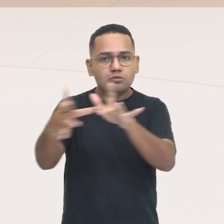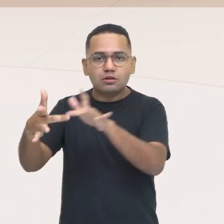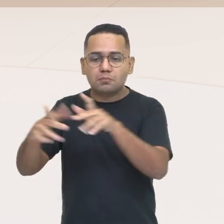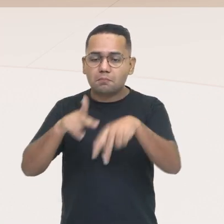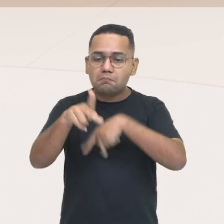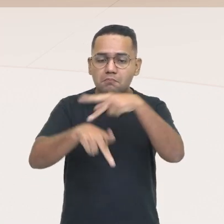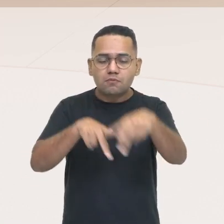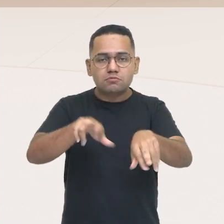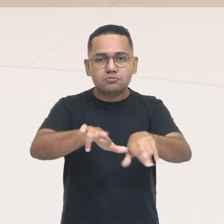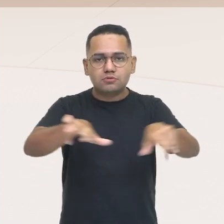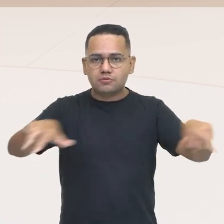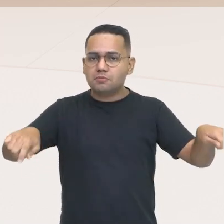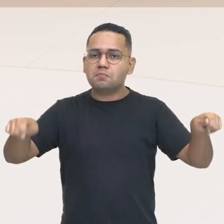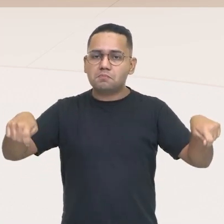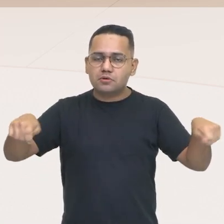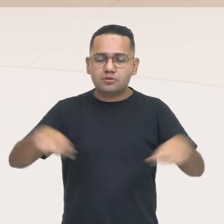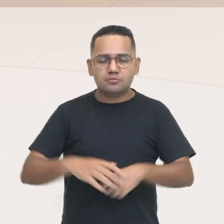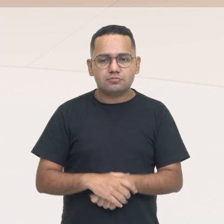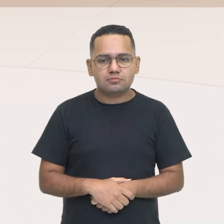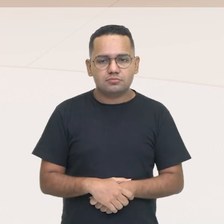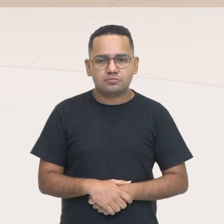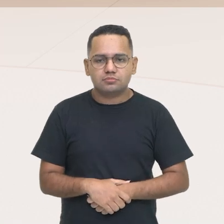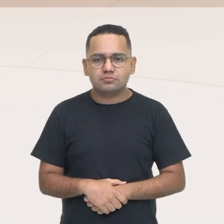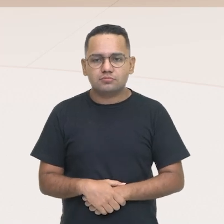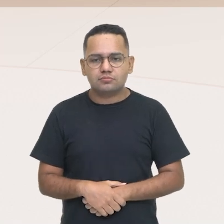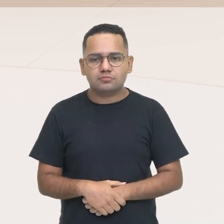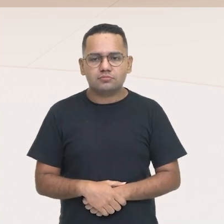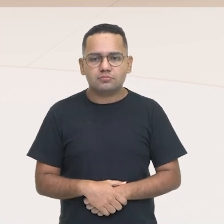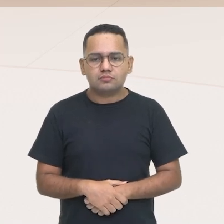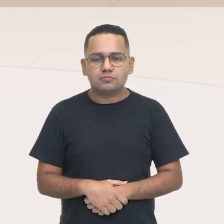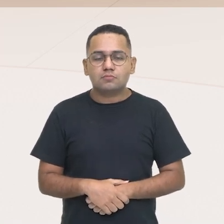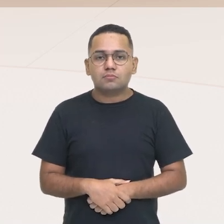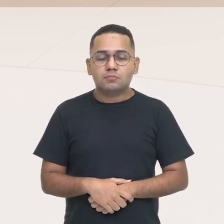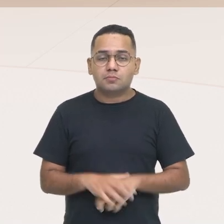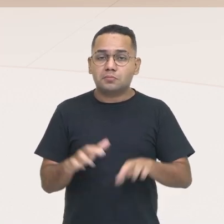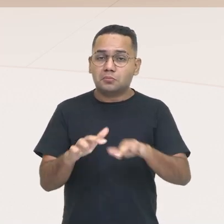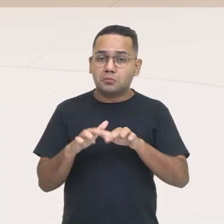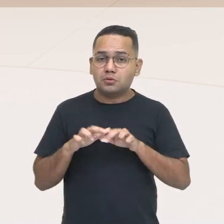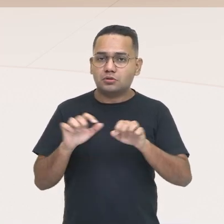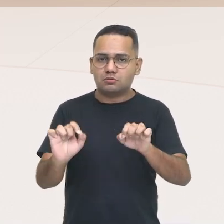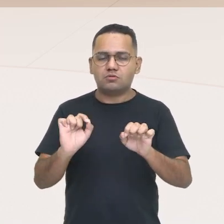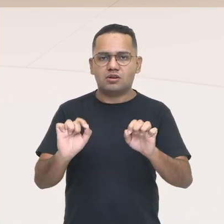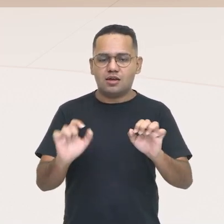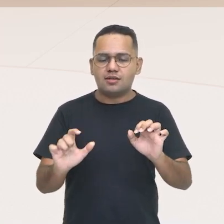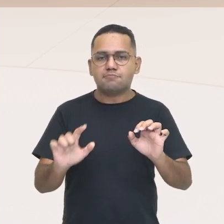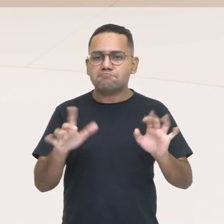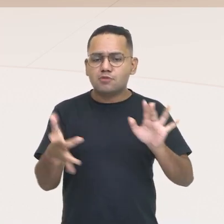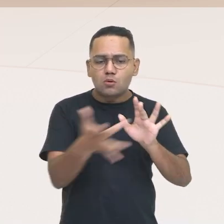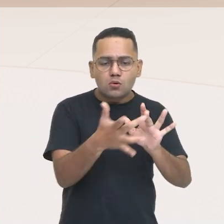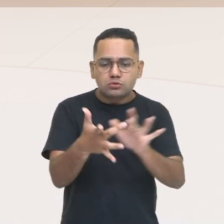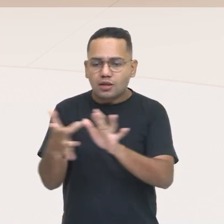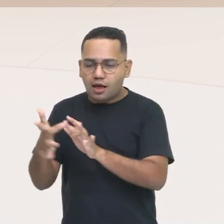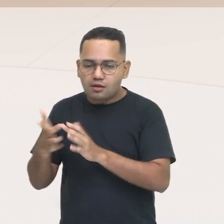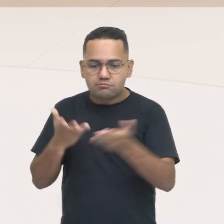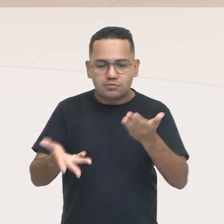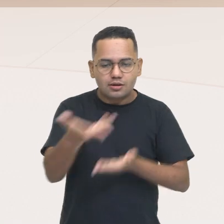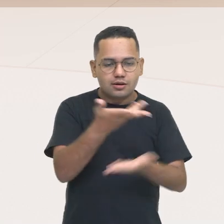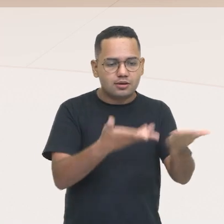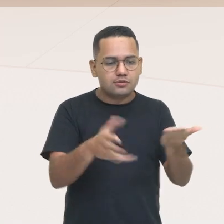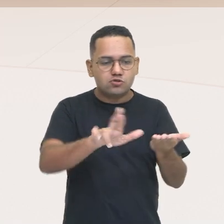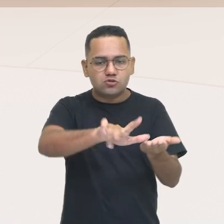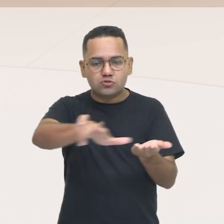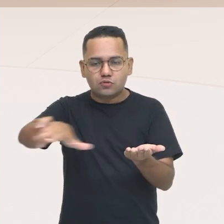sendo criada, vai sendo trilhada, inclusive essas conexões e esses contatos entre os